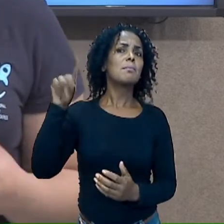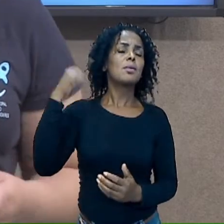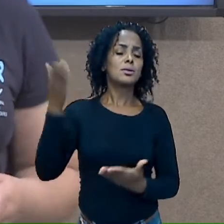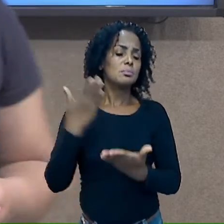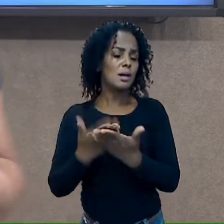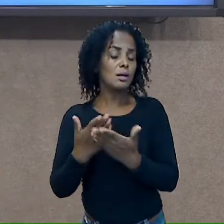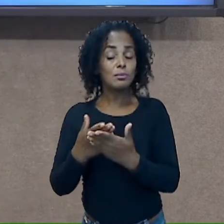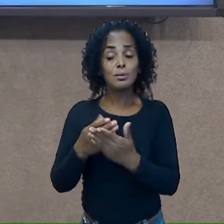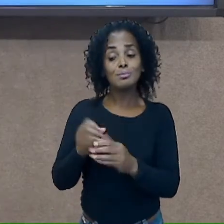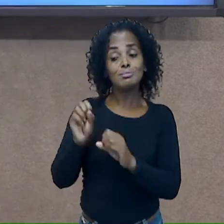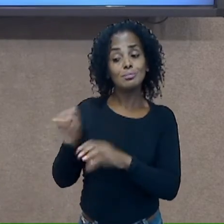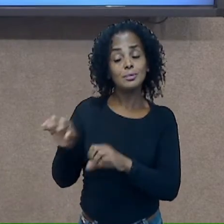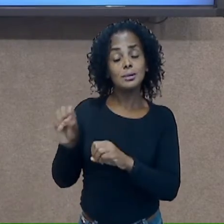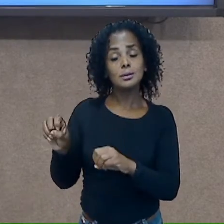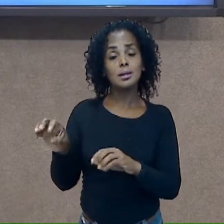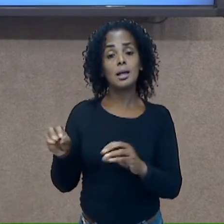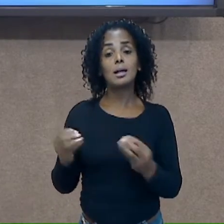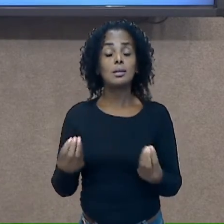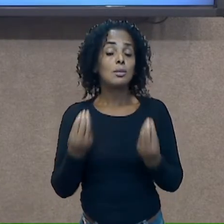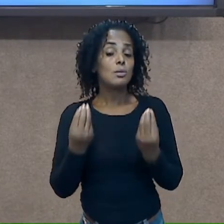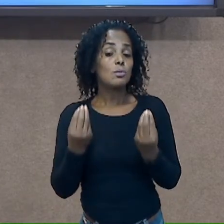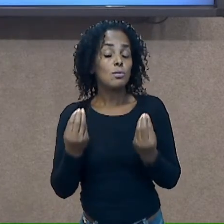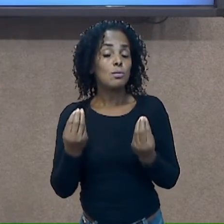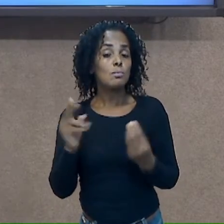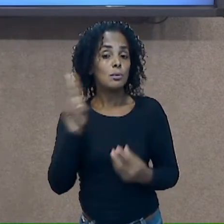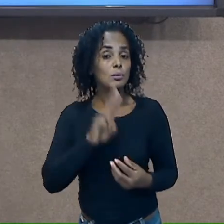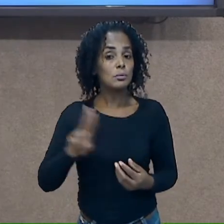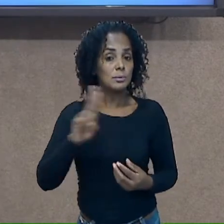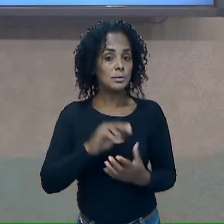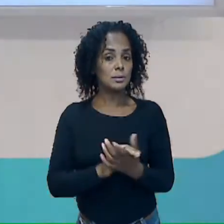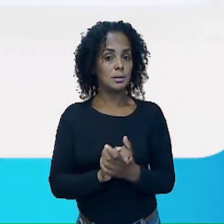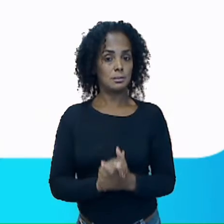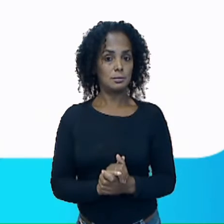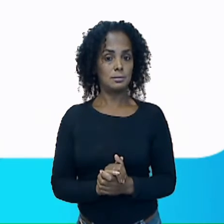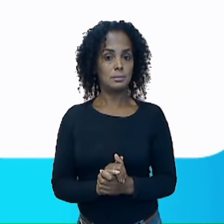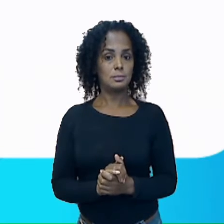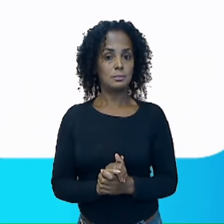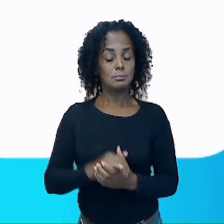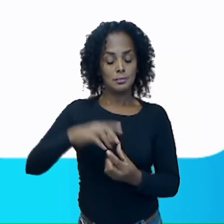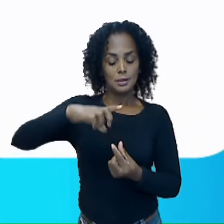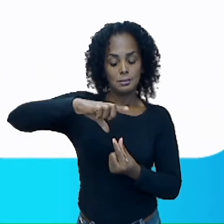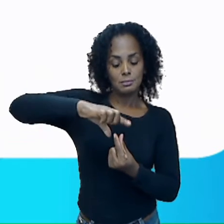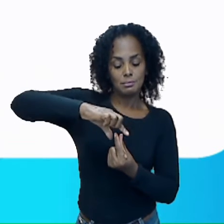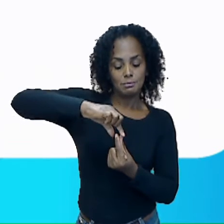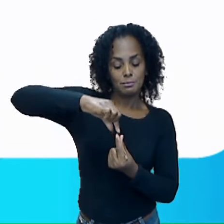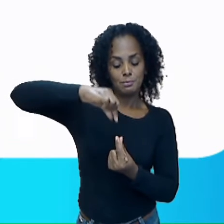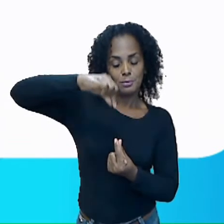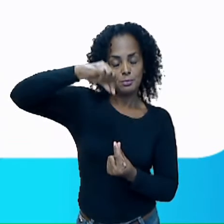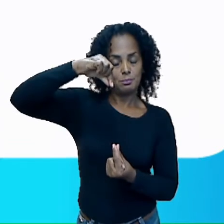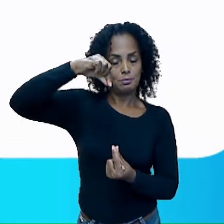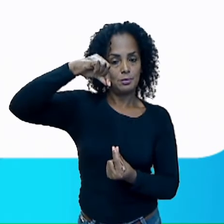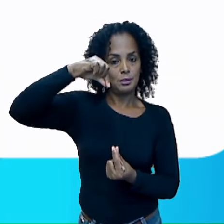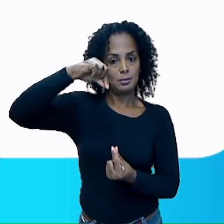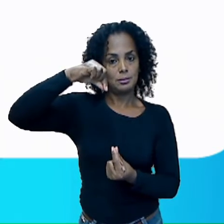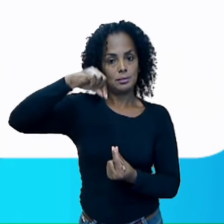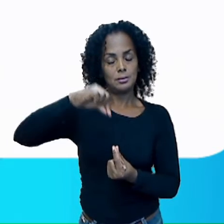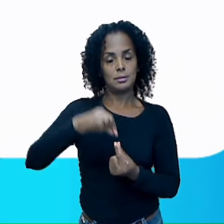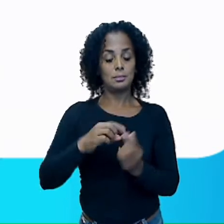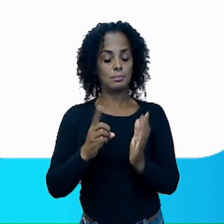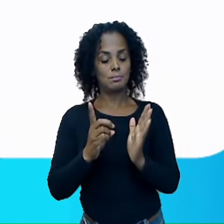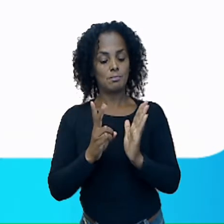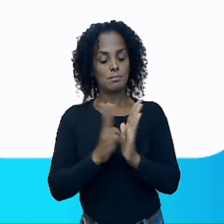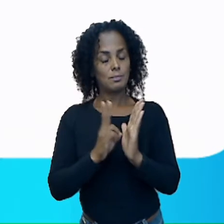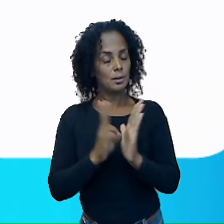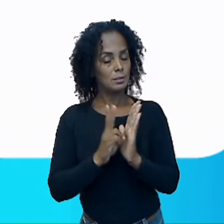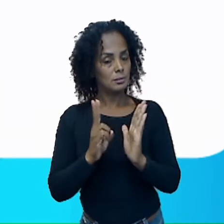através da argila. É bem bacana, bem interessante. A plumagem indígena, nós já falamos, eu vou repetir, que